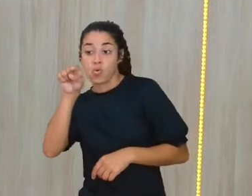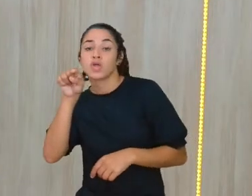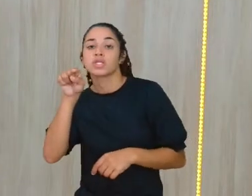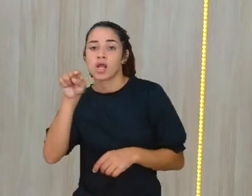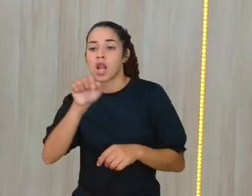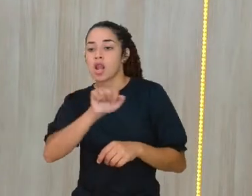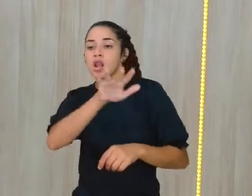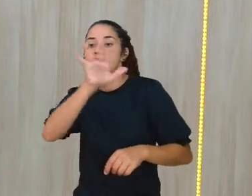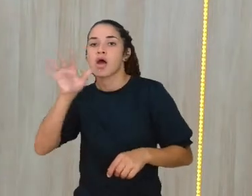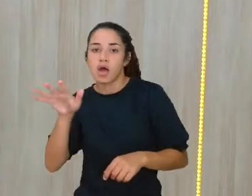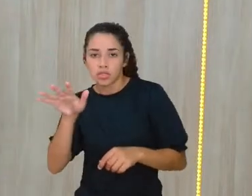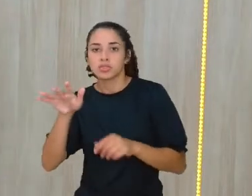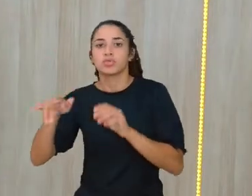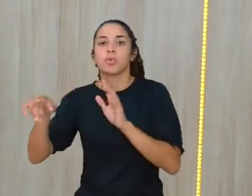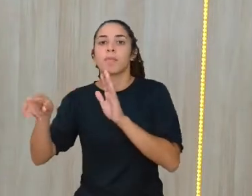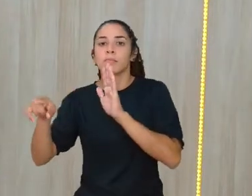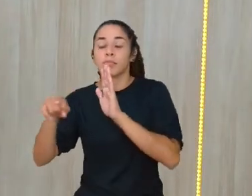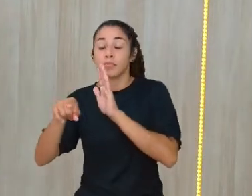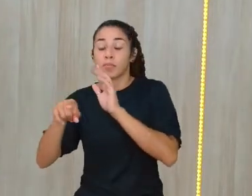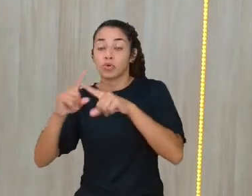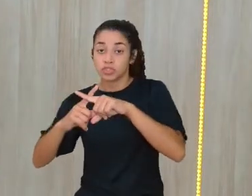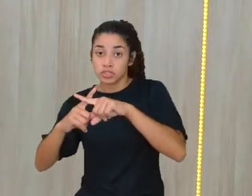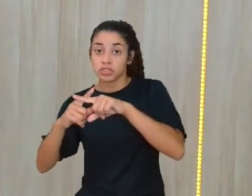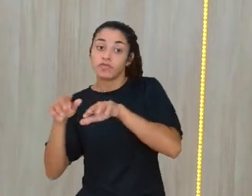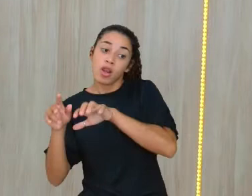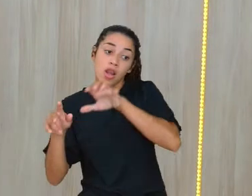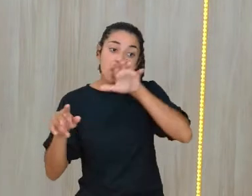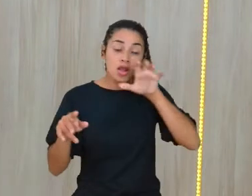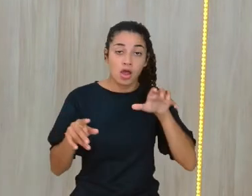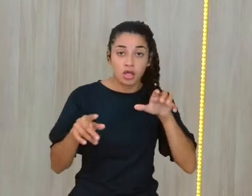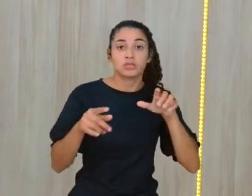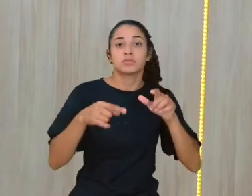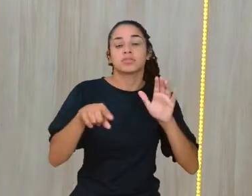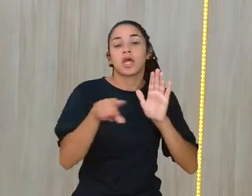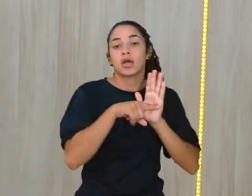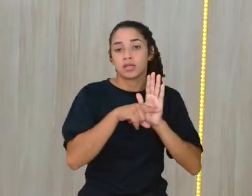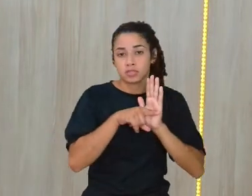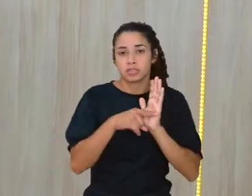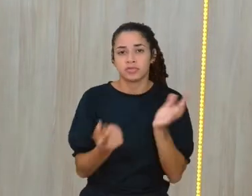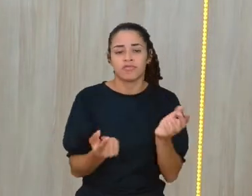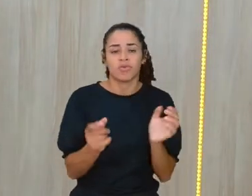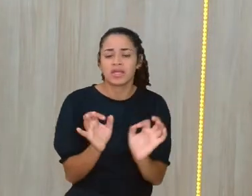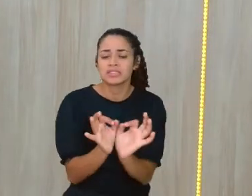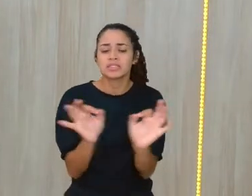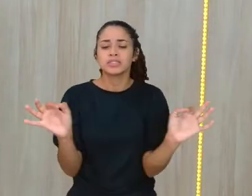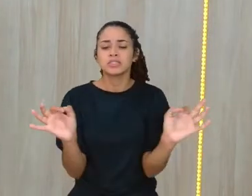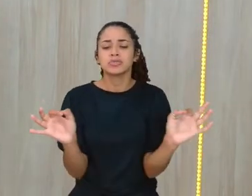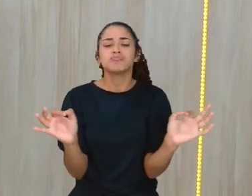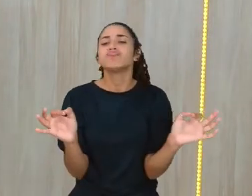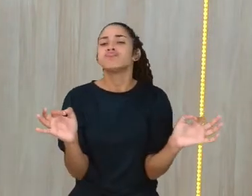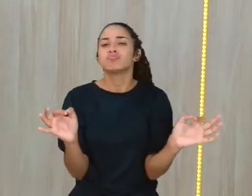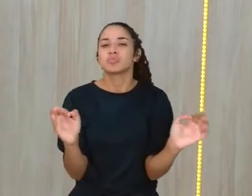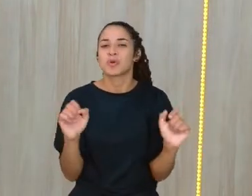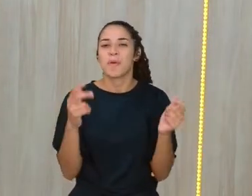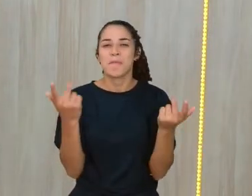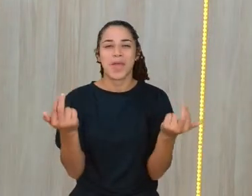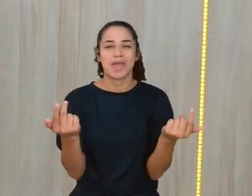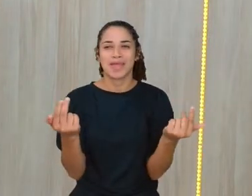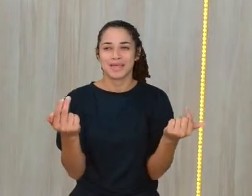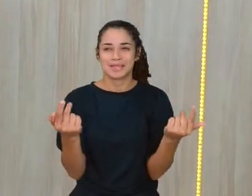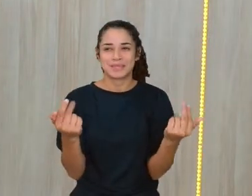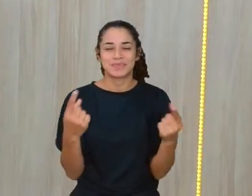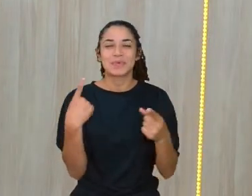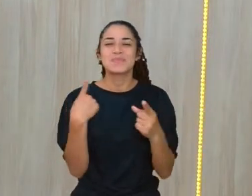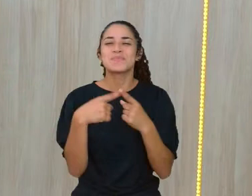positivo e um do lado negativo. Que distância é essa? A mesma. Por quê? Porque eu estou